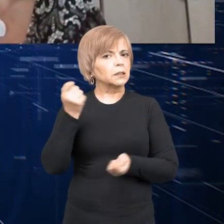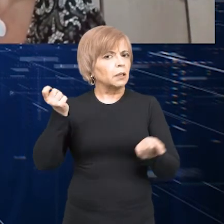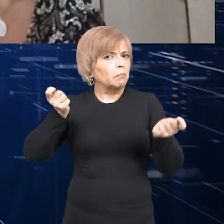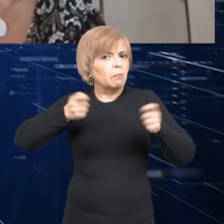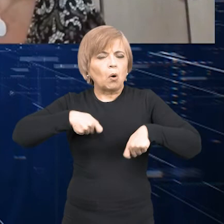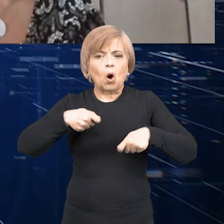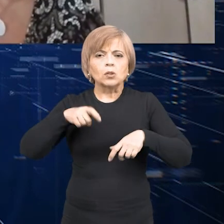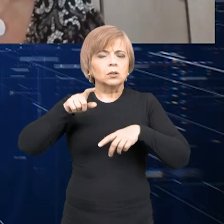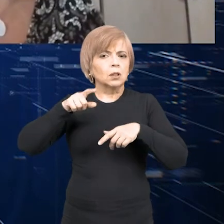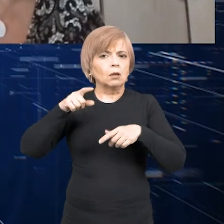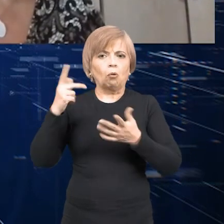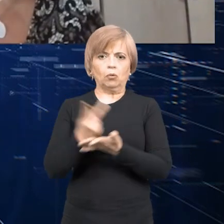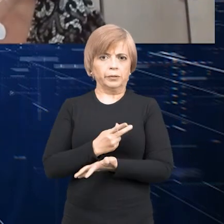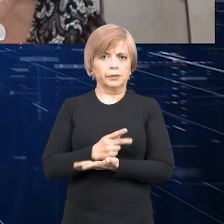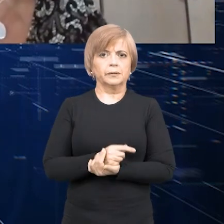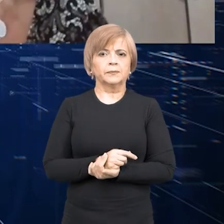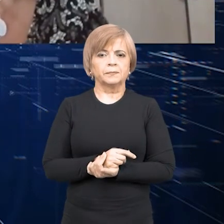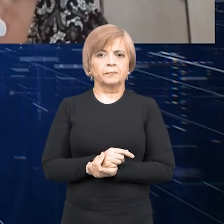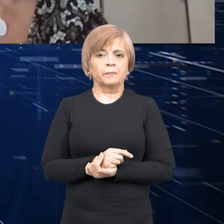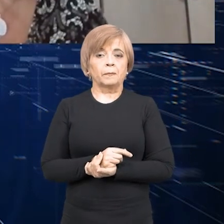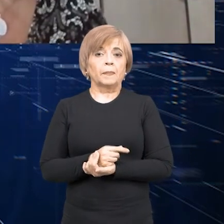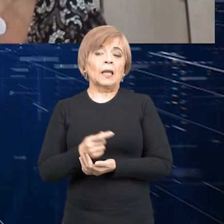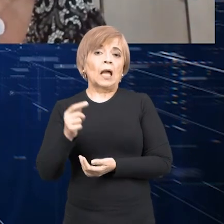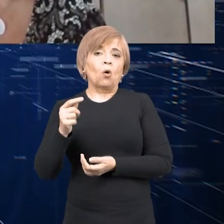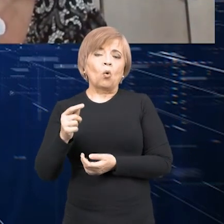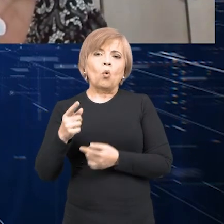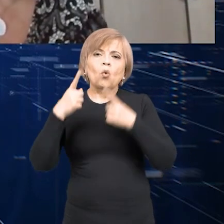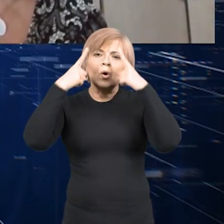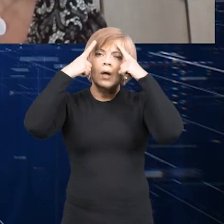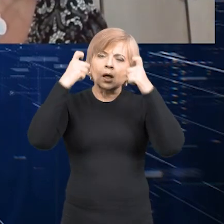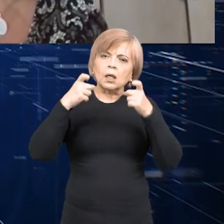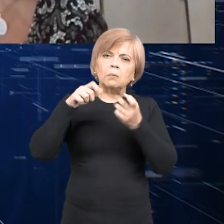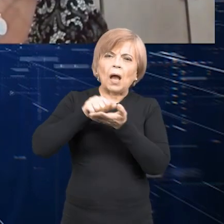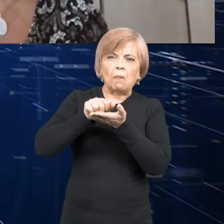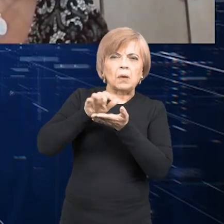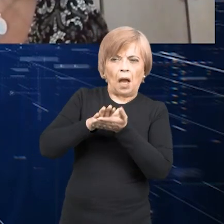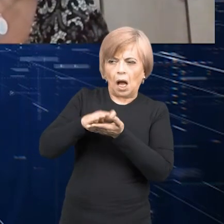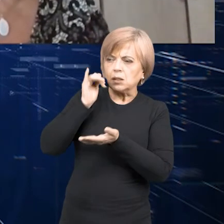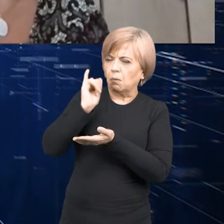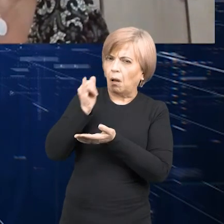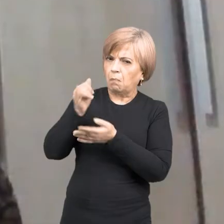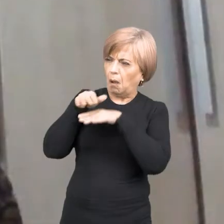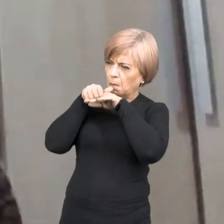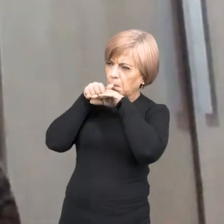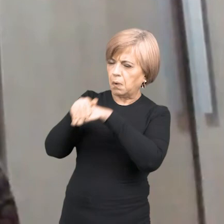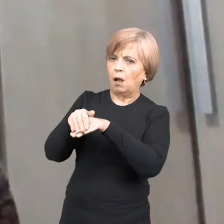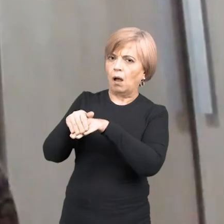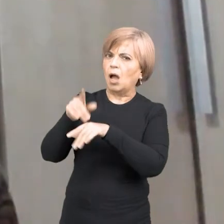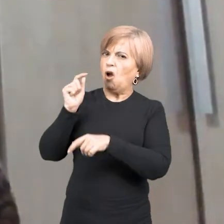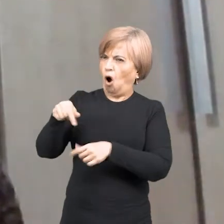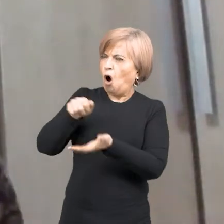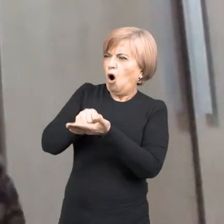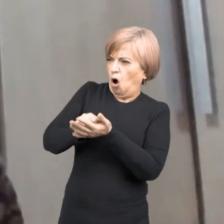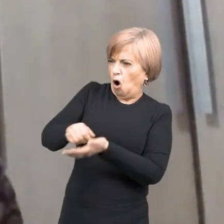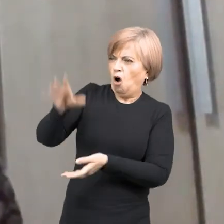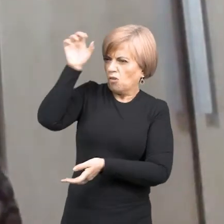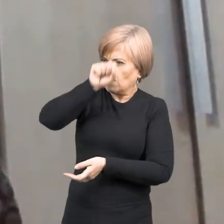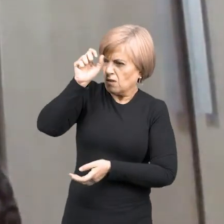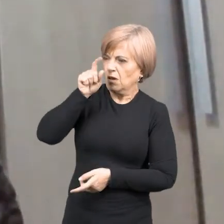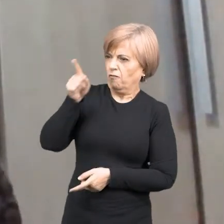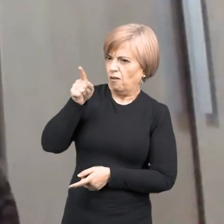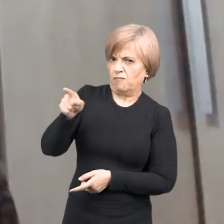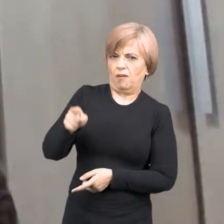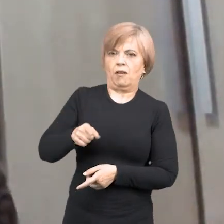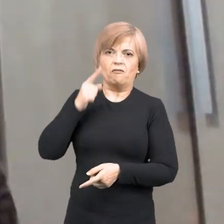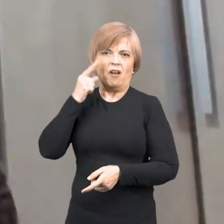seríssimas que podem ser praticadas. Eu costumo dizer que o crime de ameaça, ele, na minha perspectiva, é um crime muito mais grave